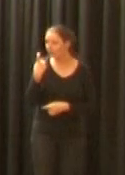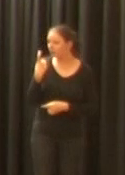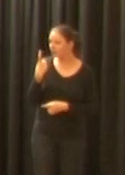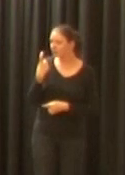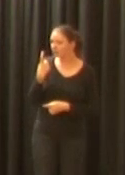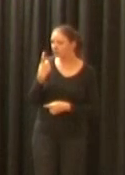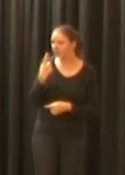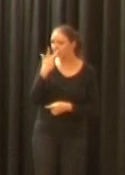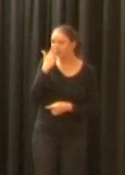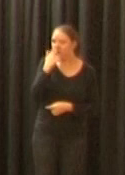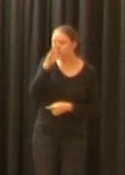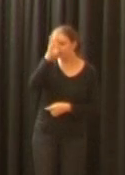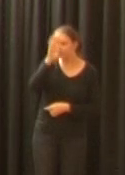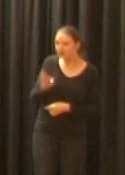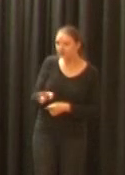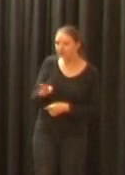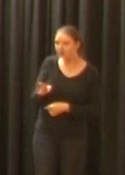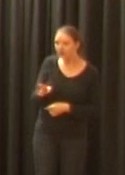que